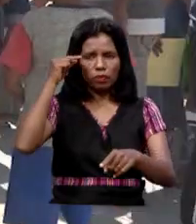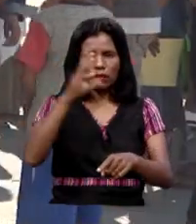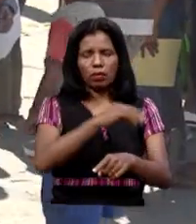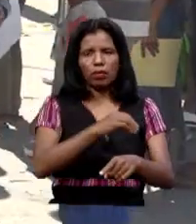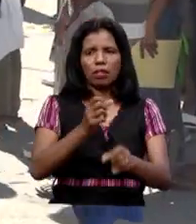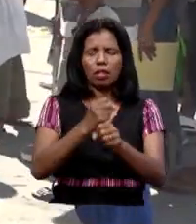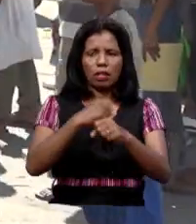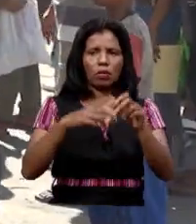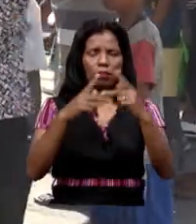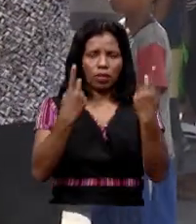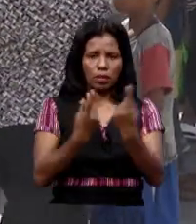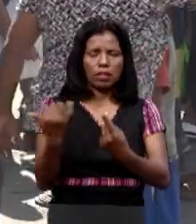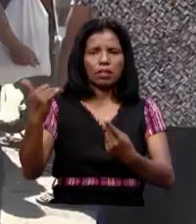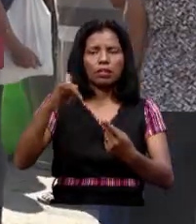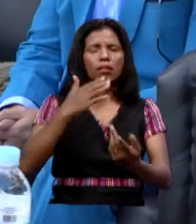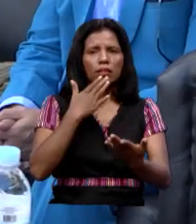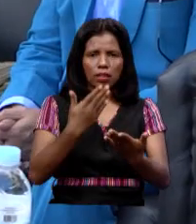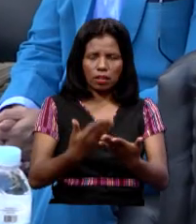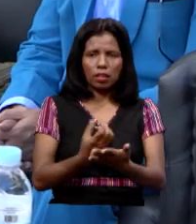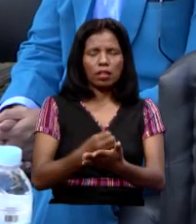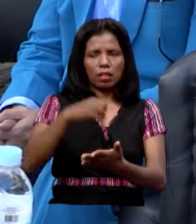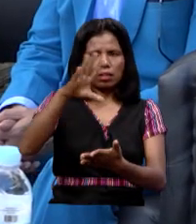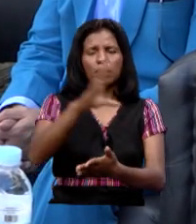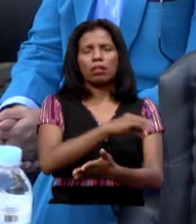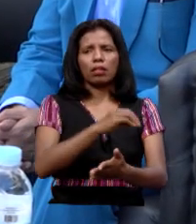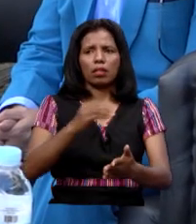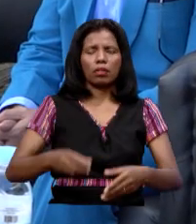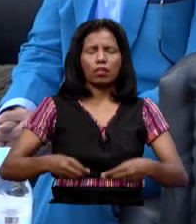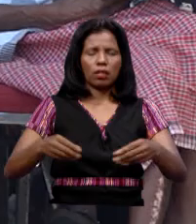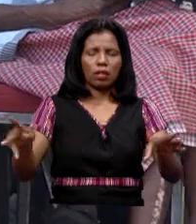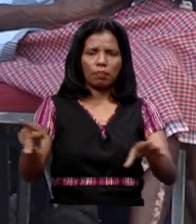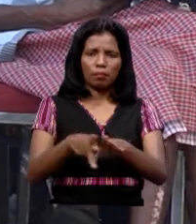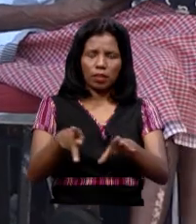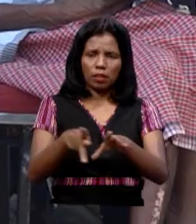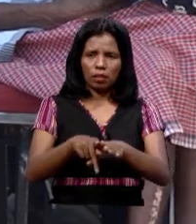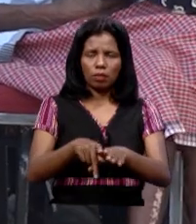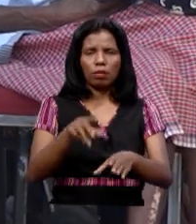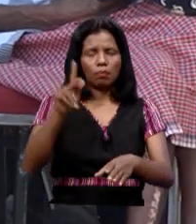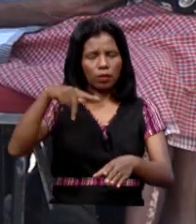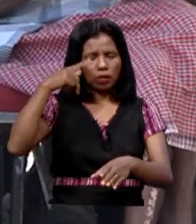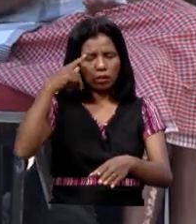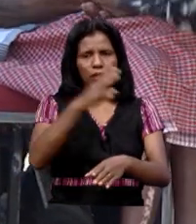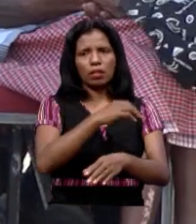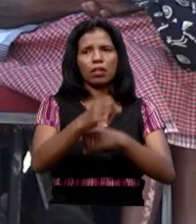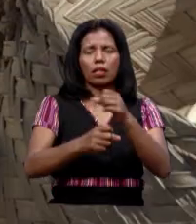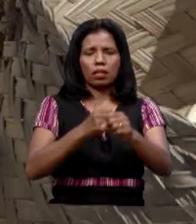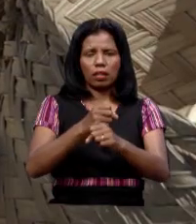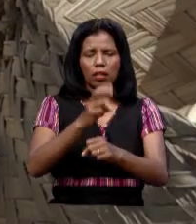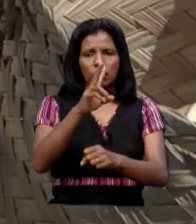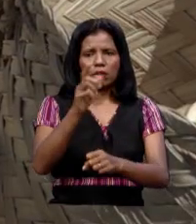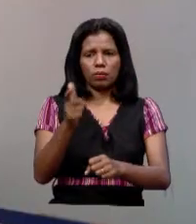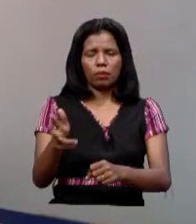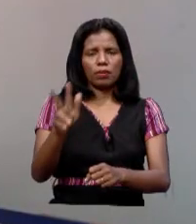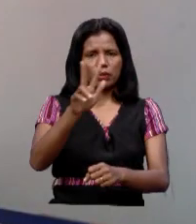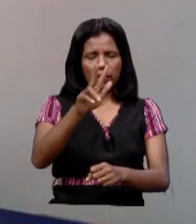kur companhia sira nune companhia sira investe ba partido político sira iha campanha tina rehurua ronulo